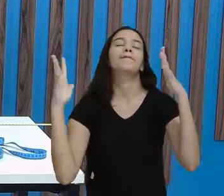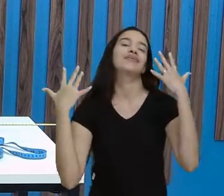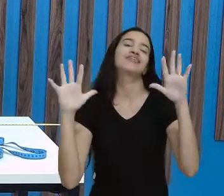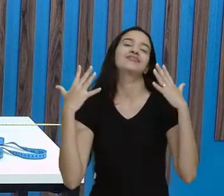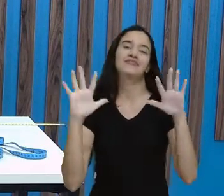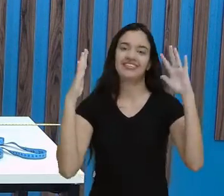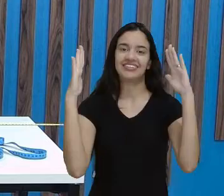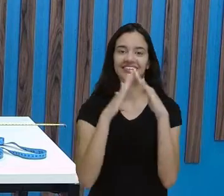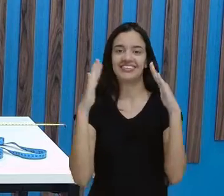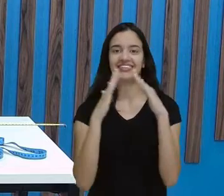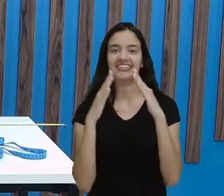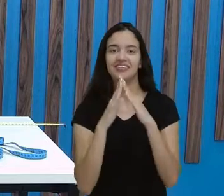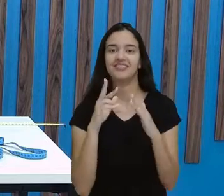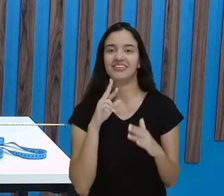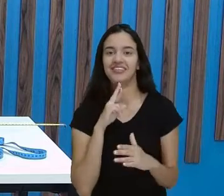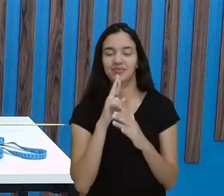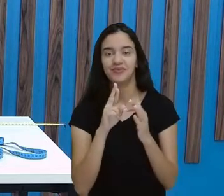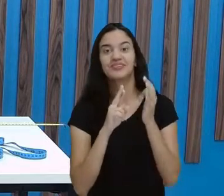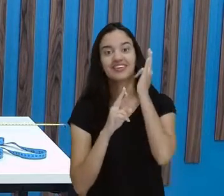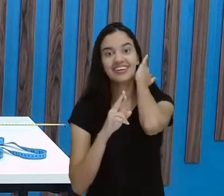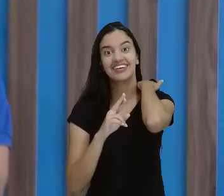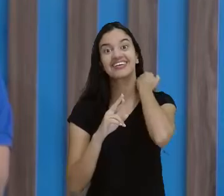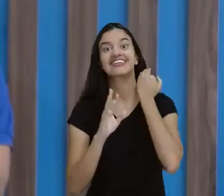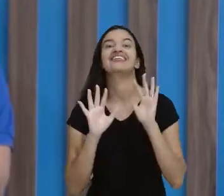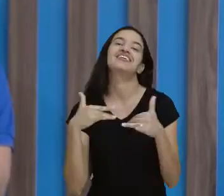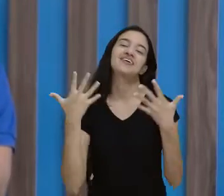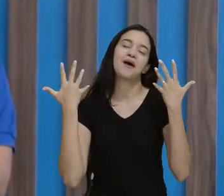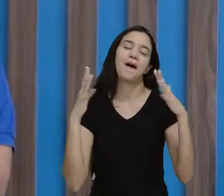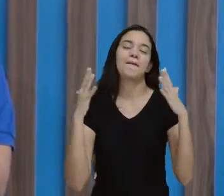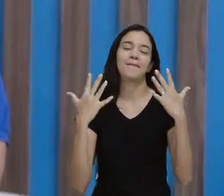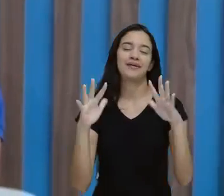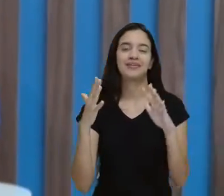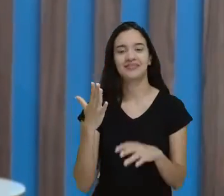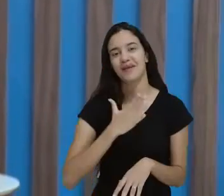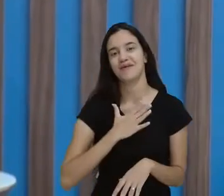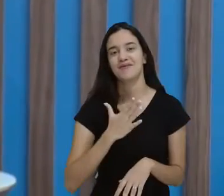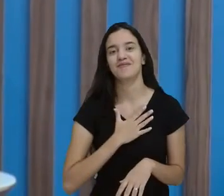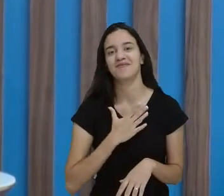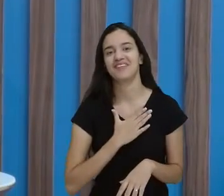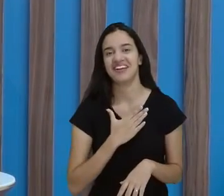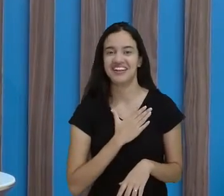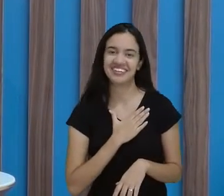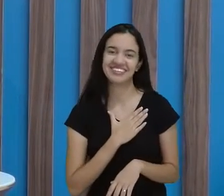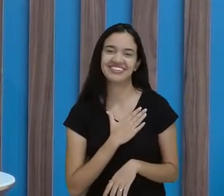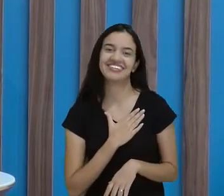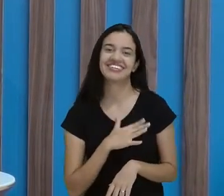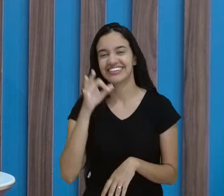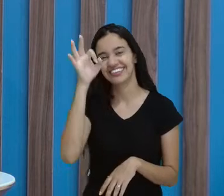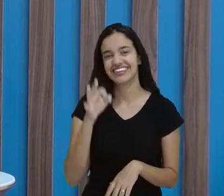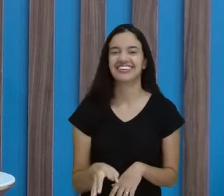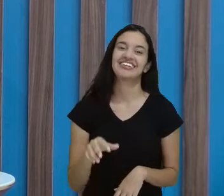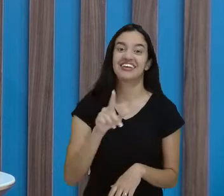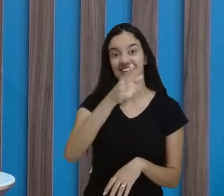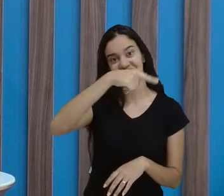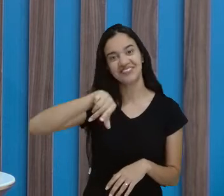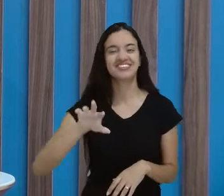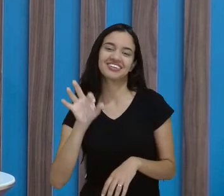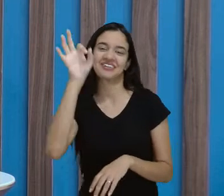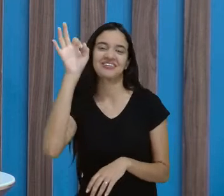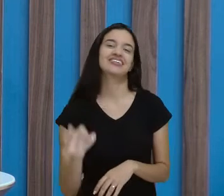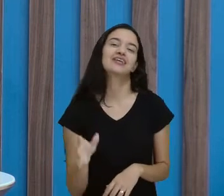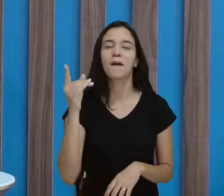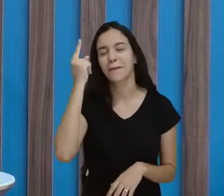também respondeu 1 metro. Isso mesmo. Parabéns para mim, que estimei direitinho. E para vocês que com